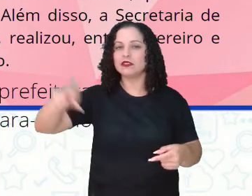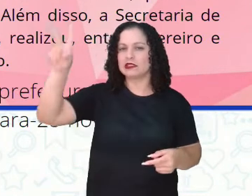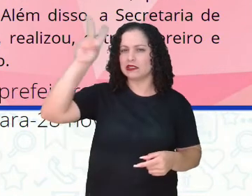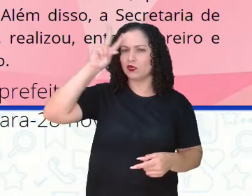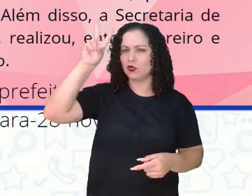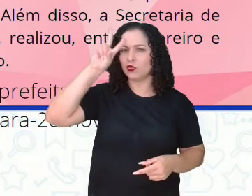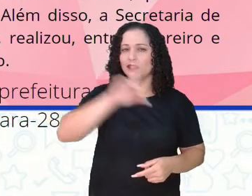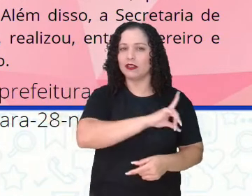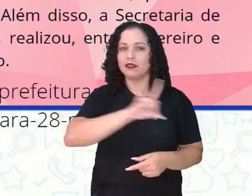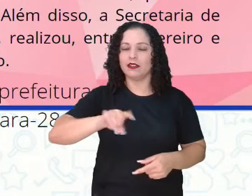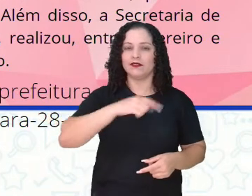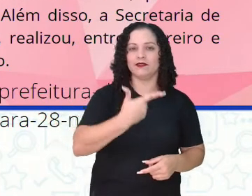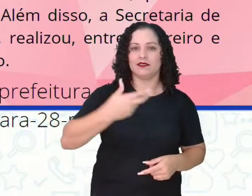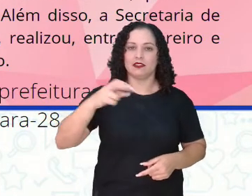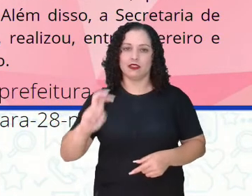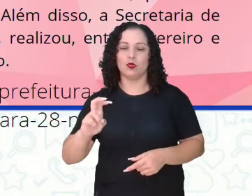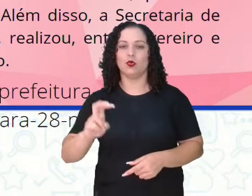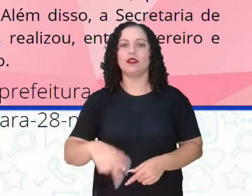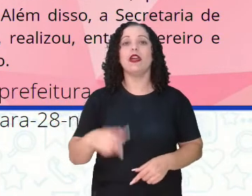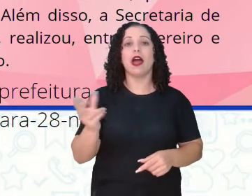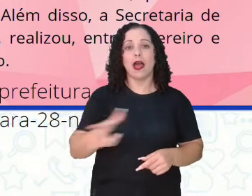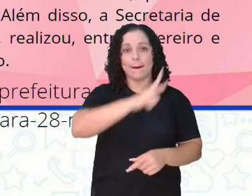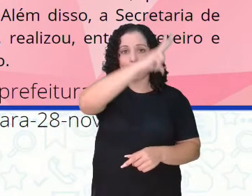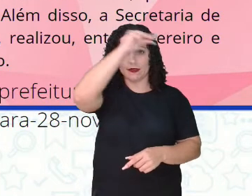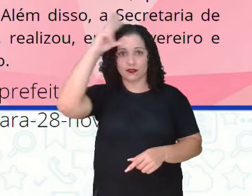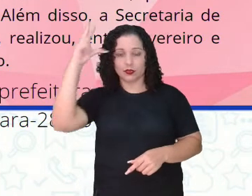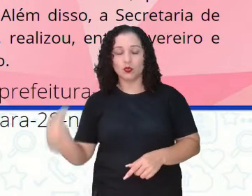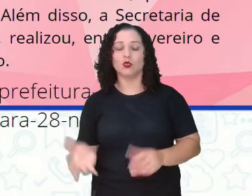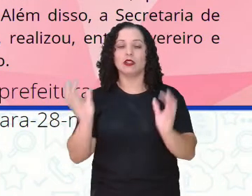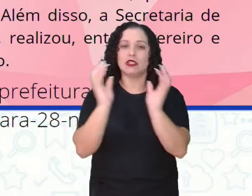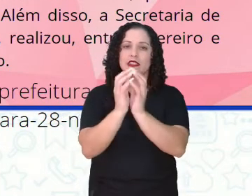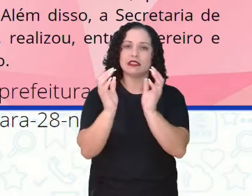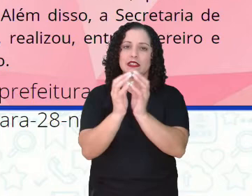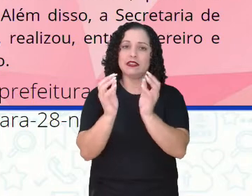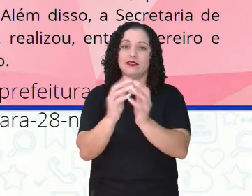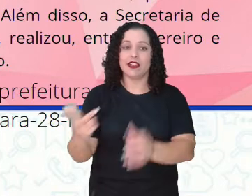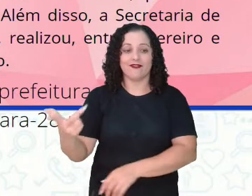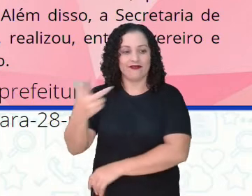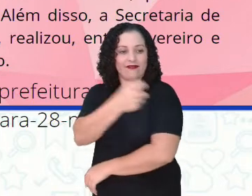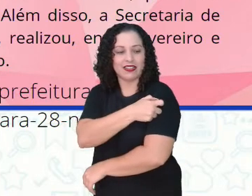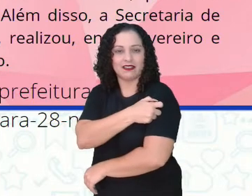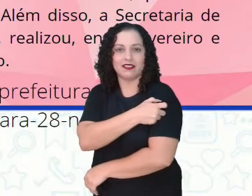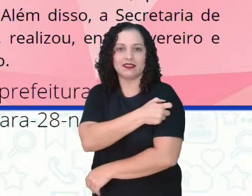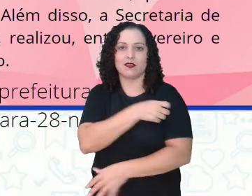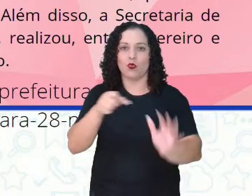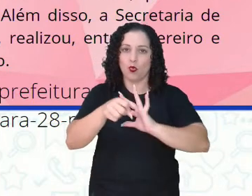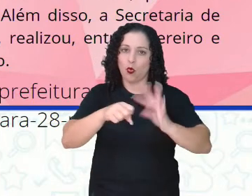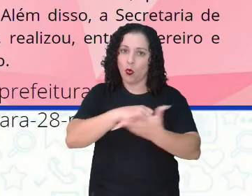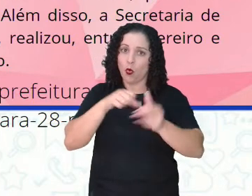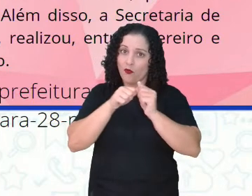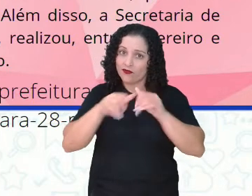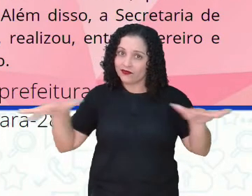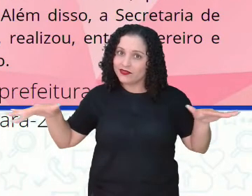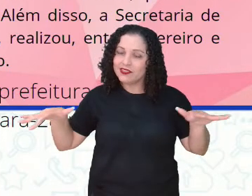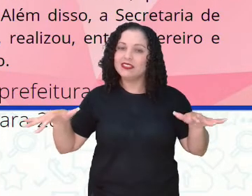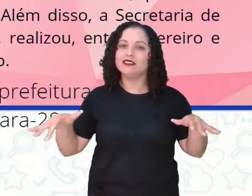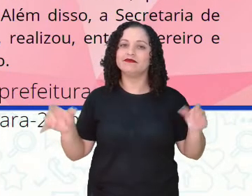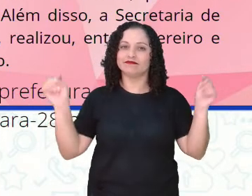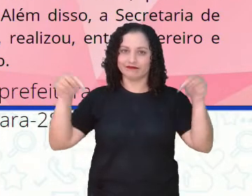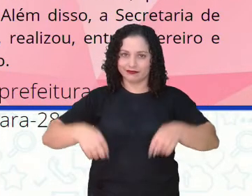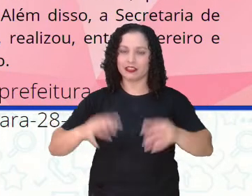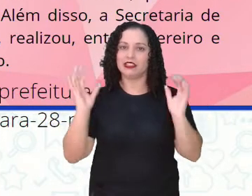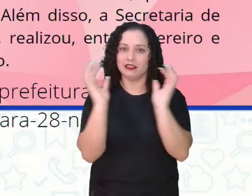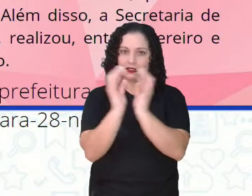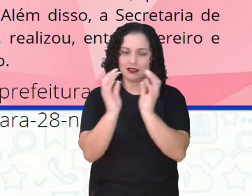a Prefeitura do Recife vai ampliar a vacinação infantil contra a Covid-19 para 28 novos locais da capital. Com